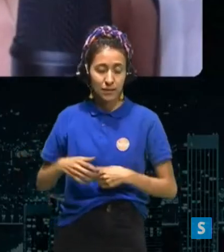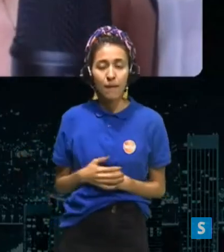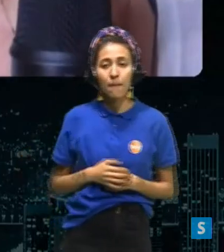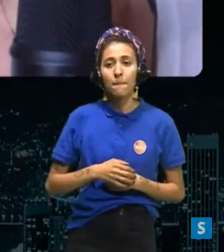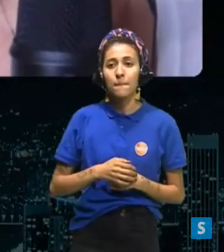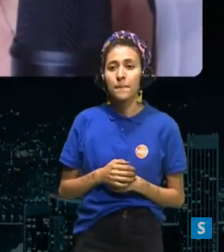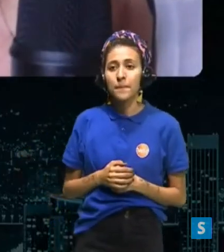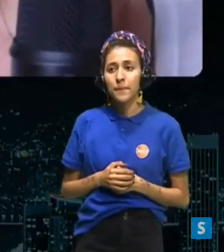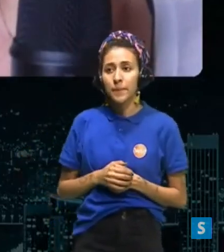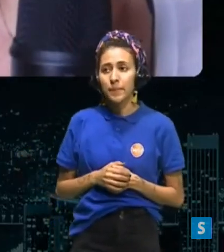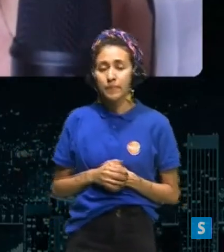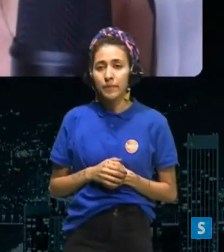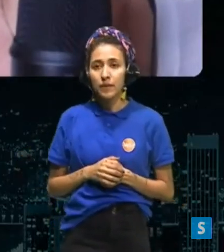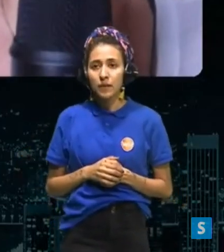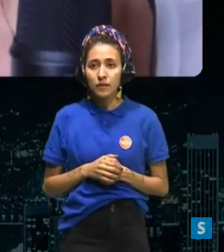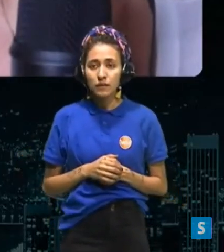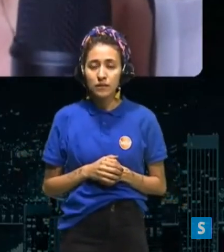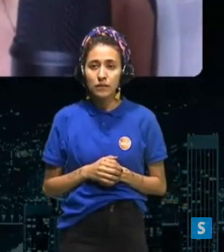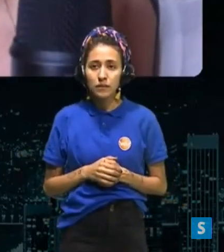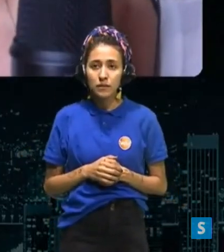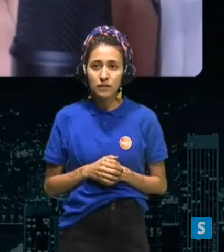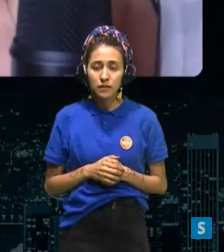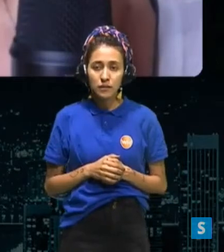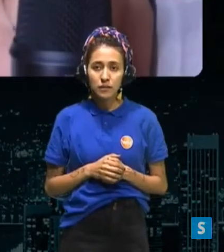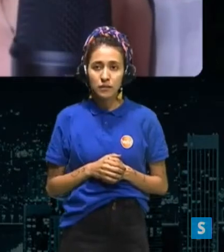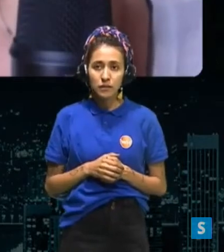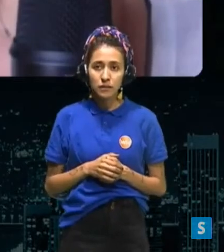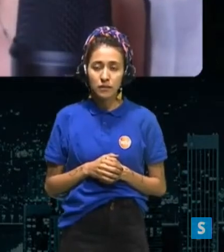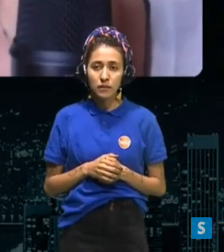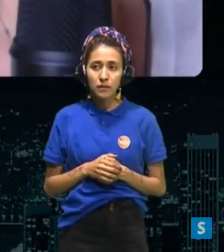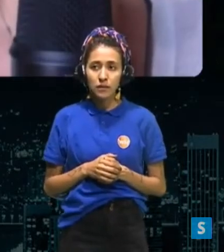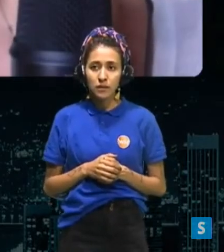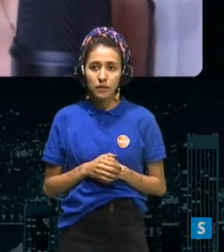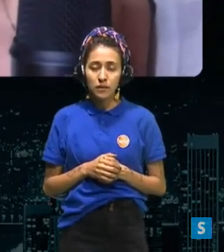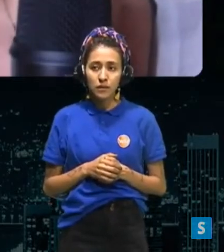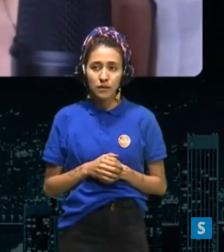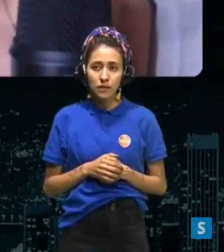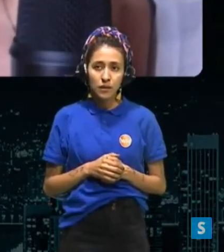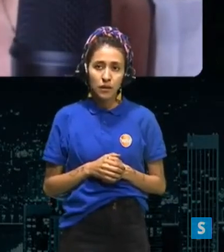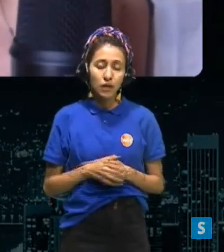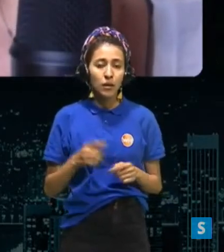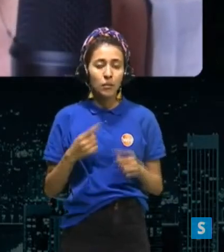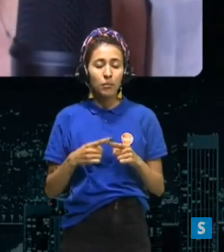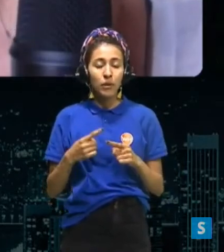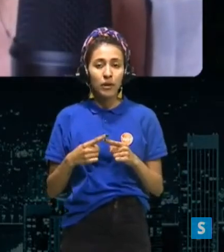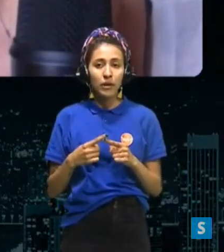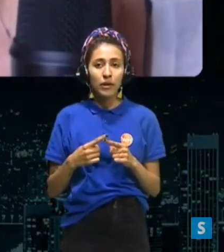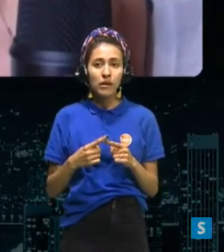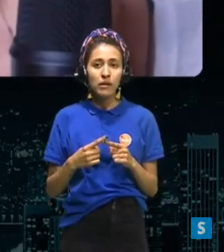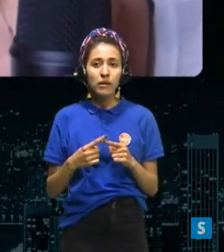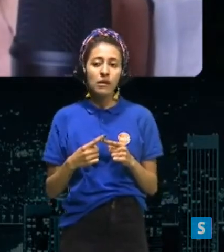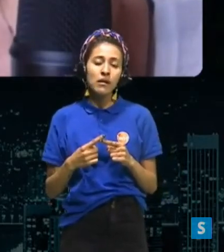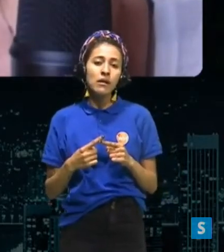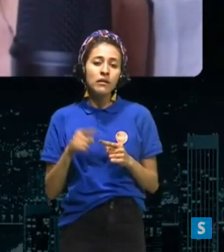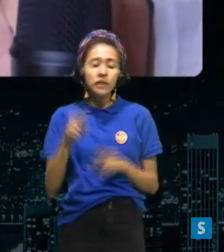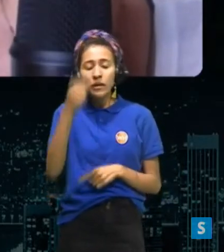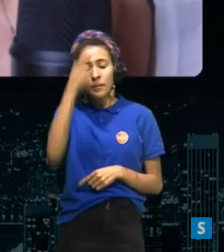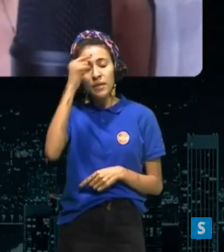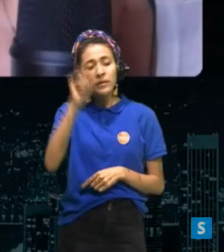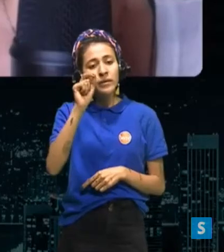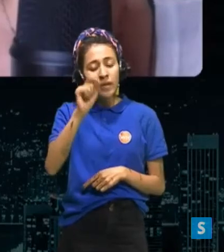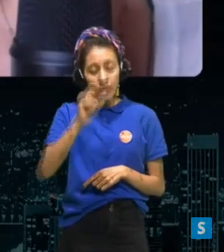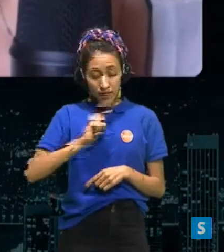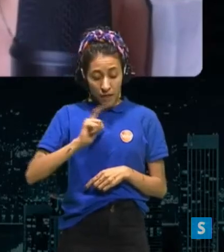qualidade mas Wade também trouxe para as verticais isso você ver é o que a gente vê nos